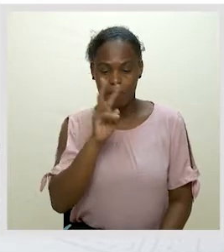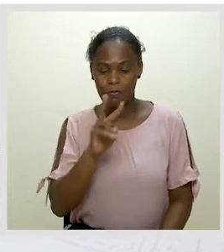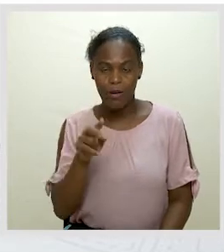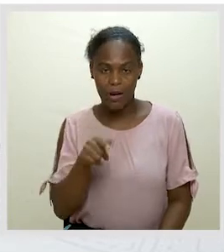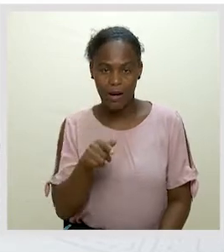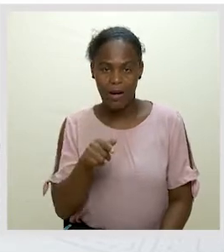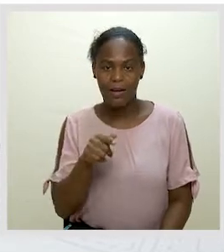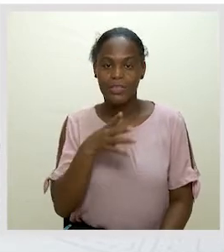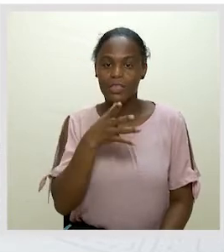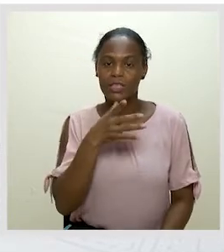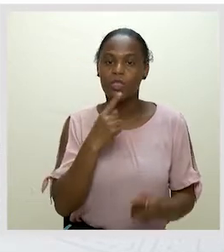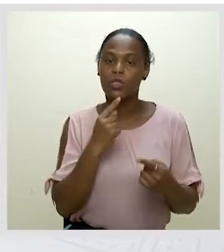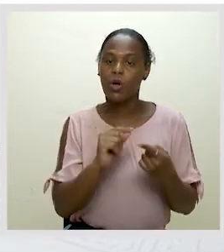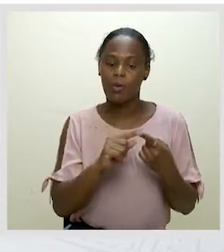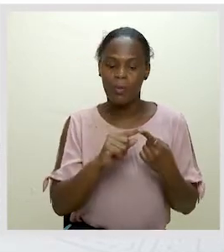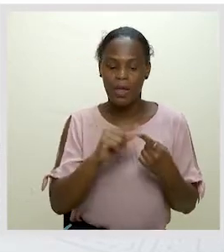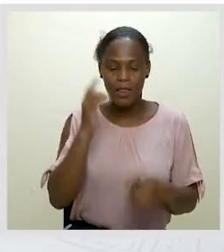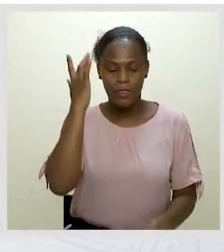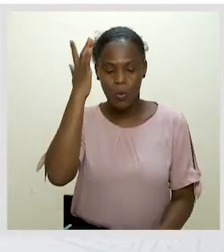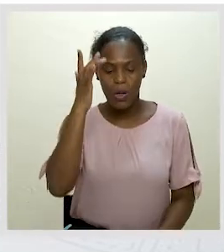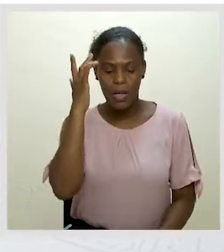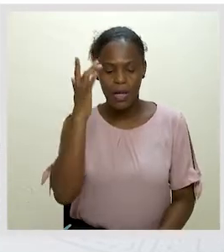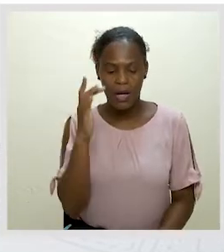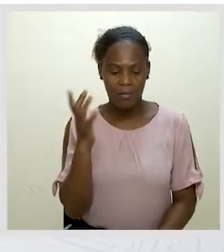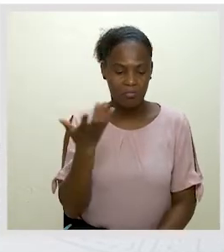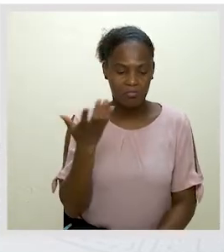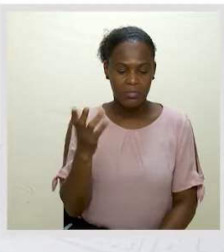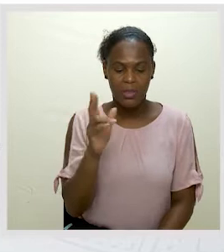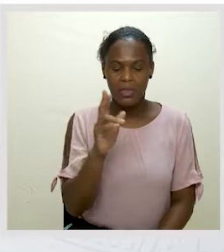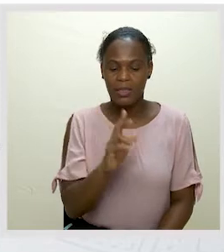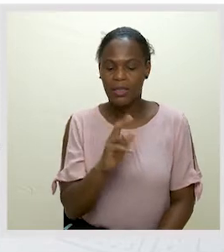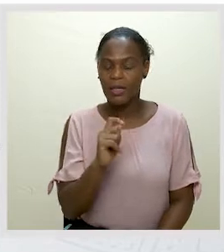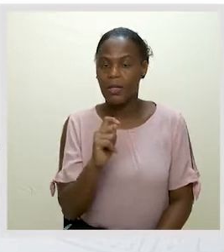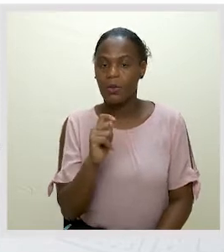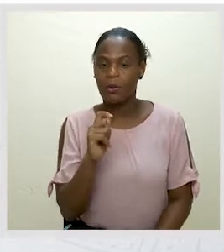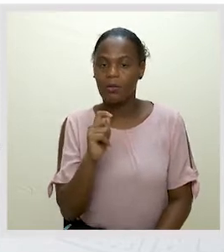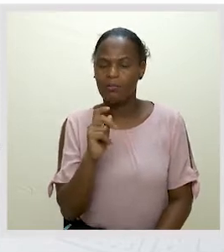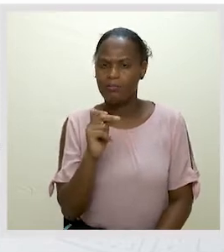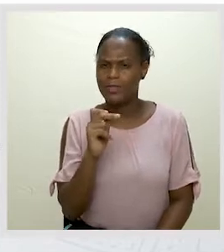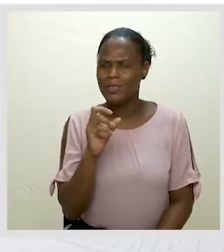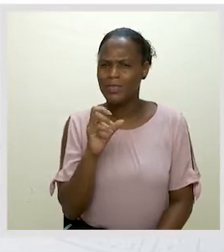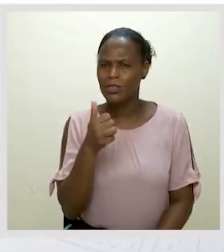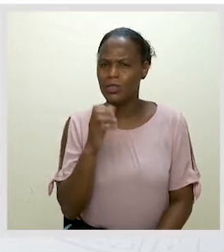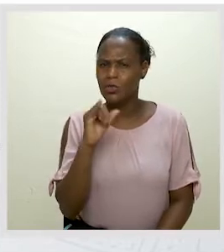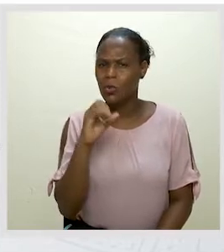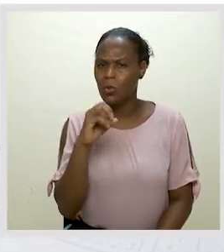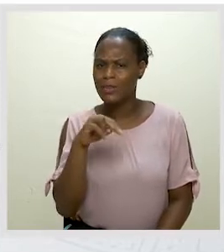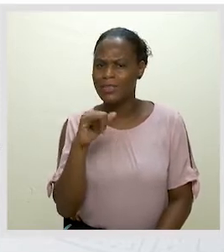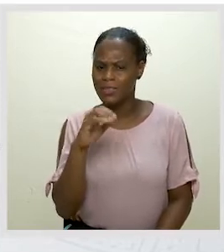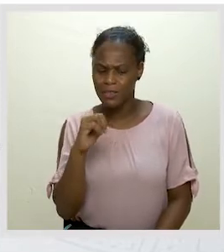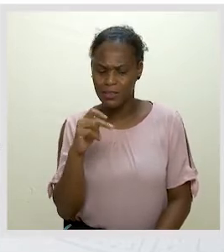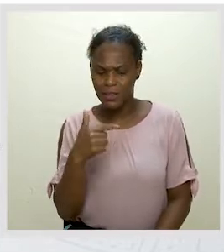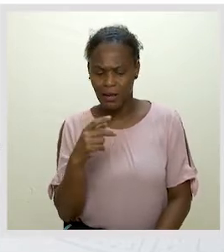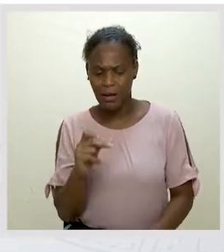ver ali, é teoria criacionista, teoria da geração espontânea, teoria